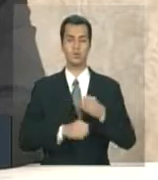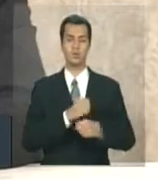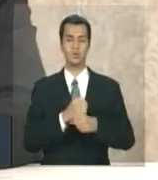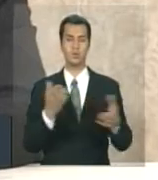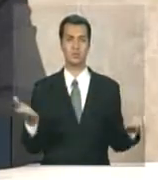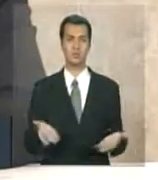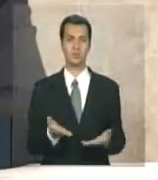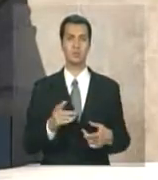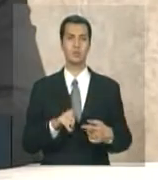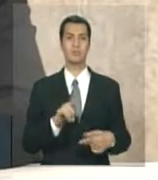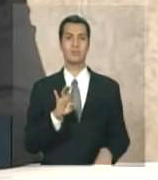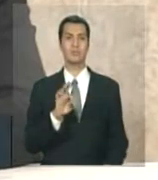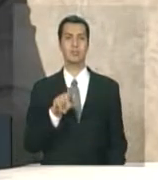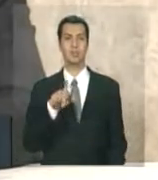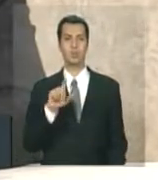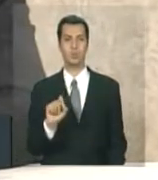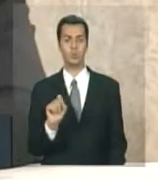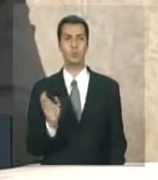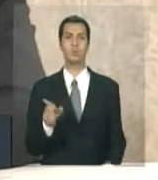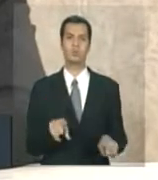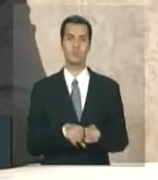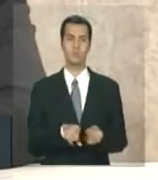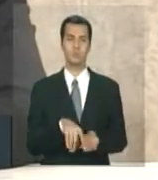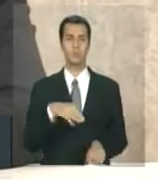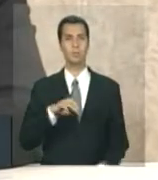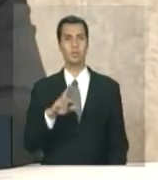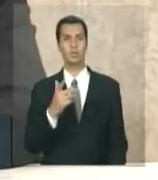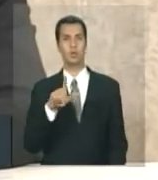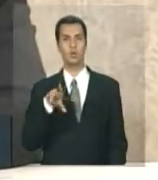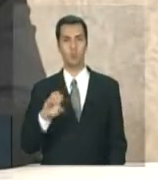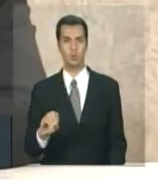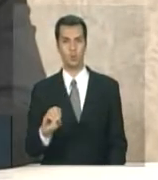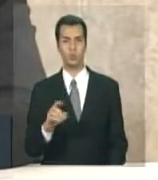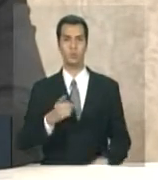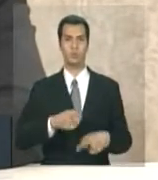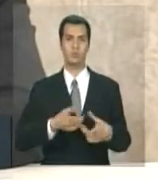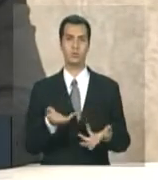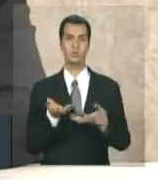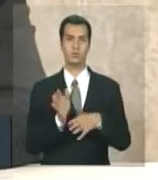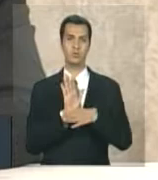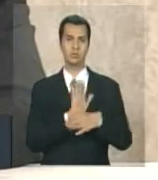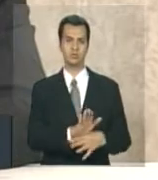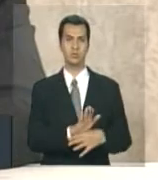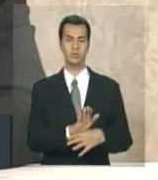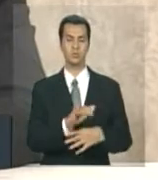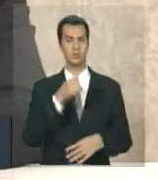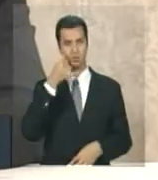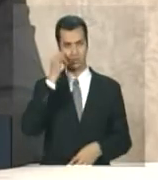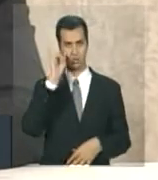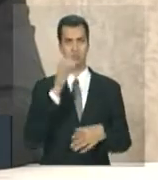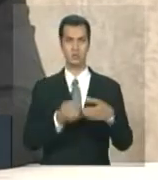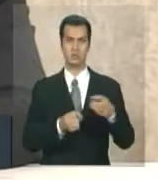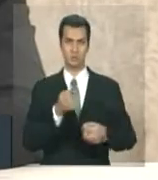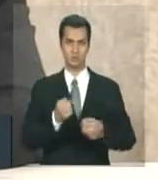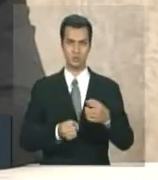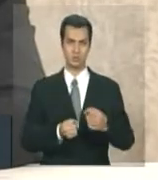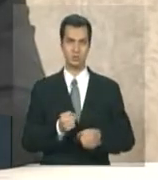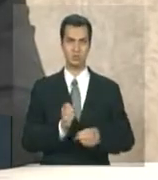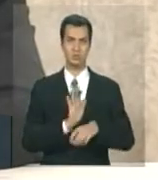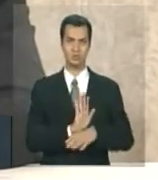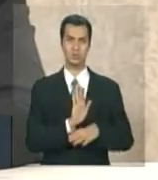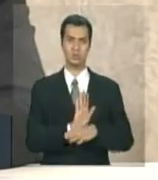para trigo e milho, para garantir o suprimento nutricional para o gado leiteiro. Na área da agricultura familiar,